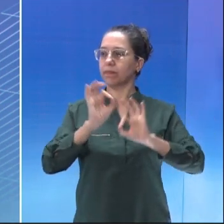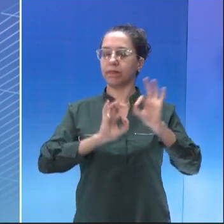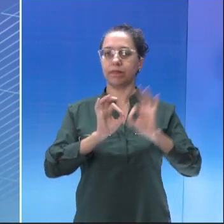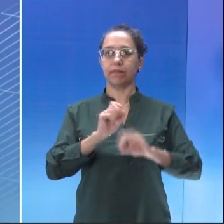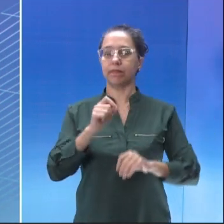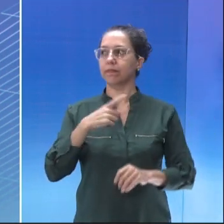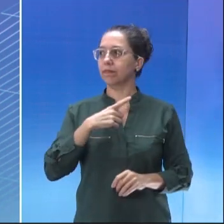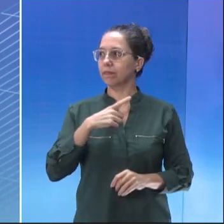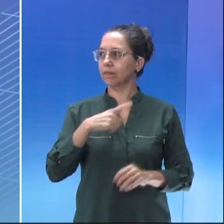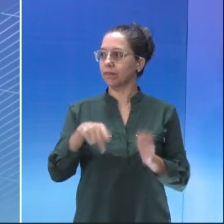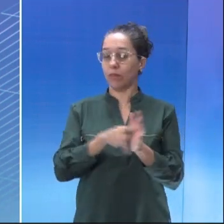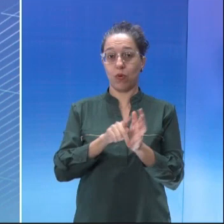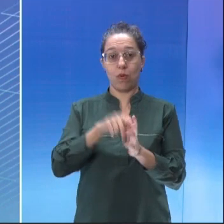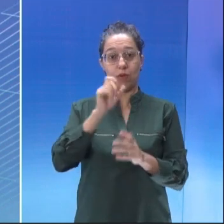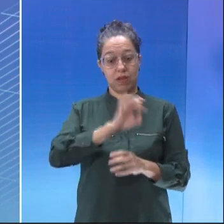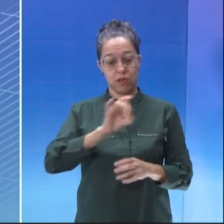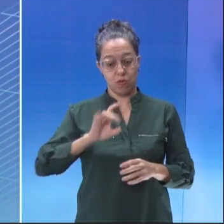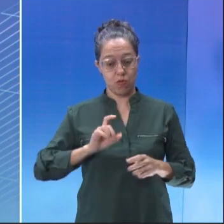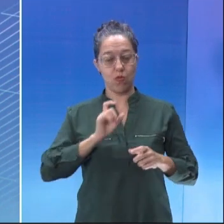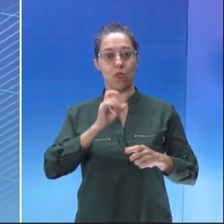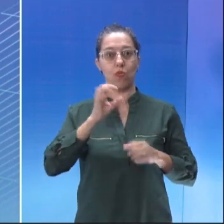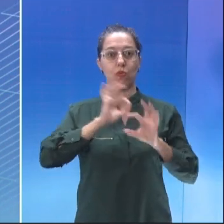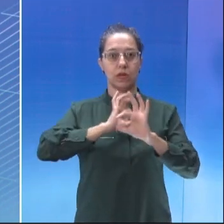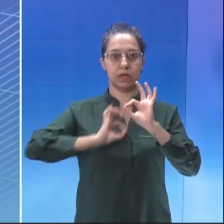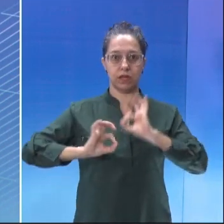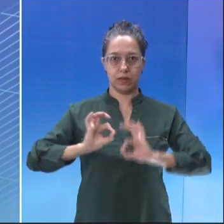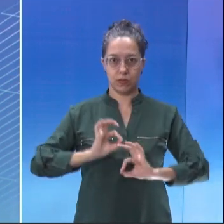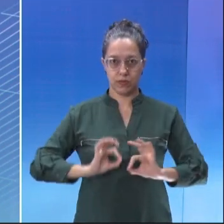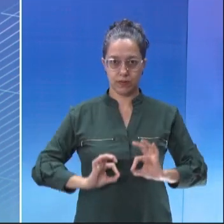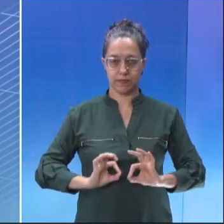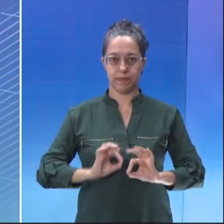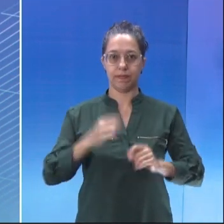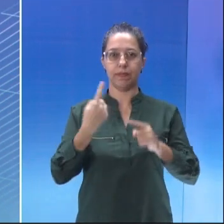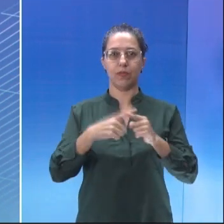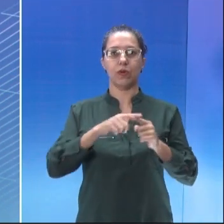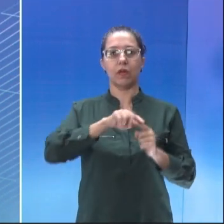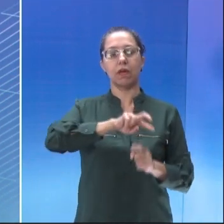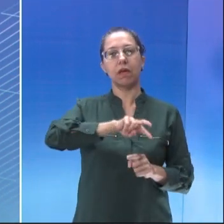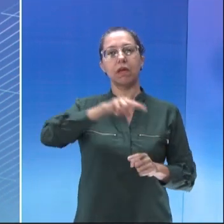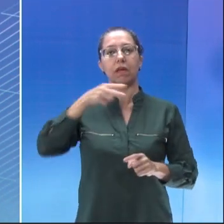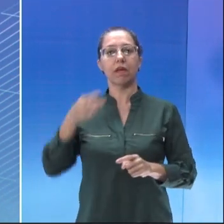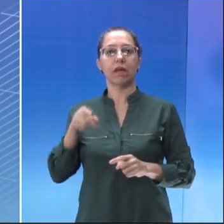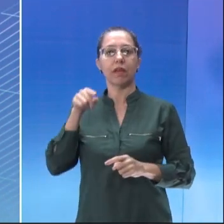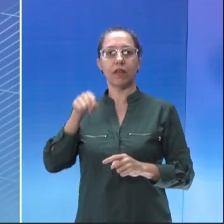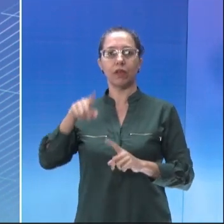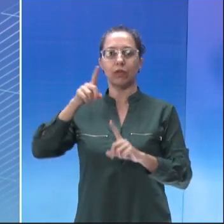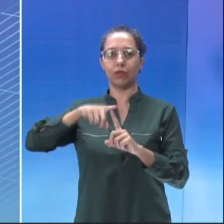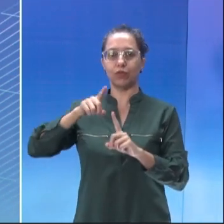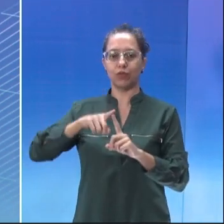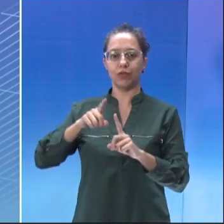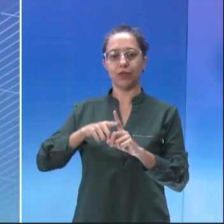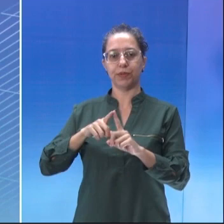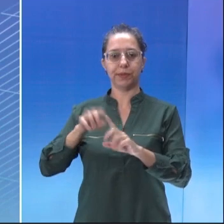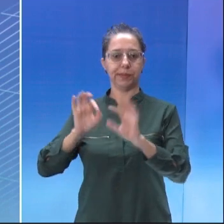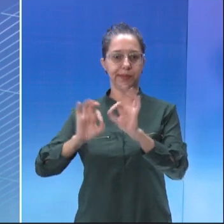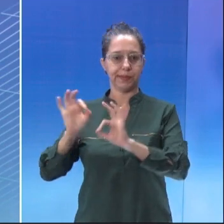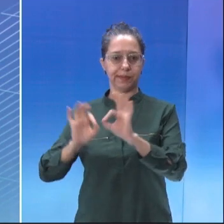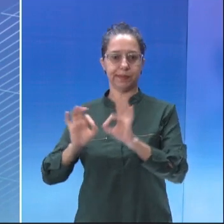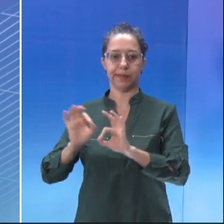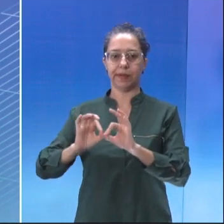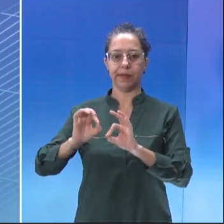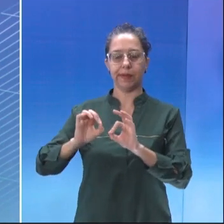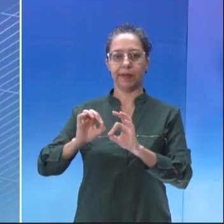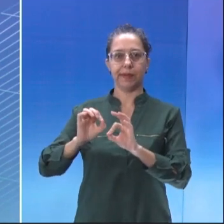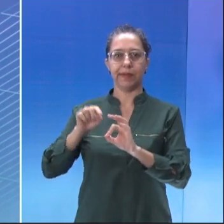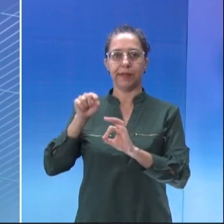dessa célula. Ela sai do formato arredondado para um formato tipo de foice. Esse